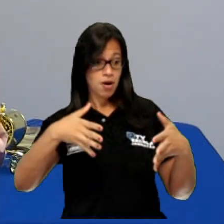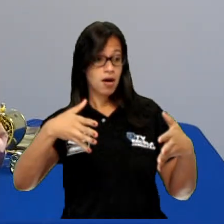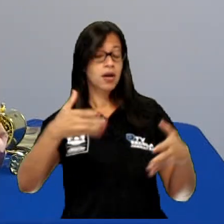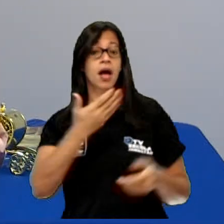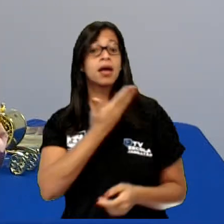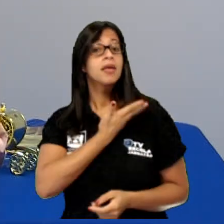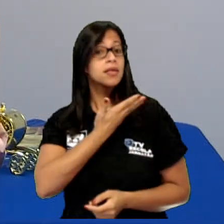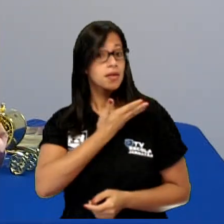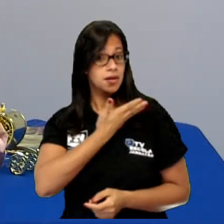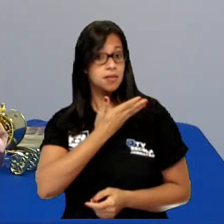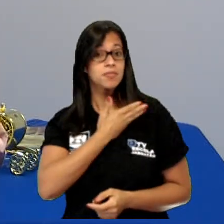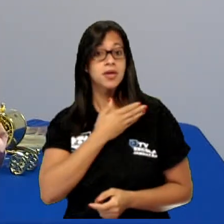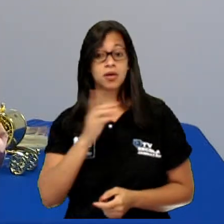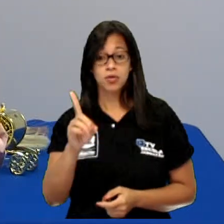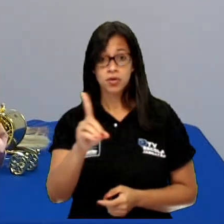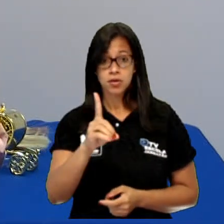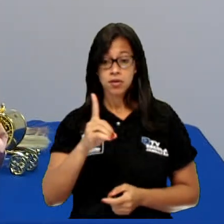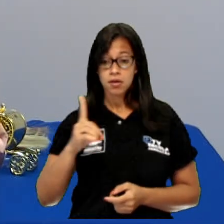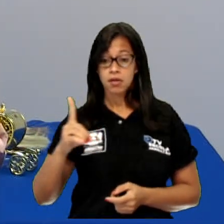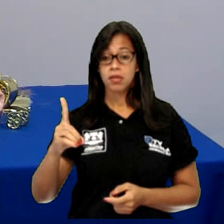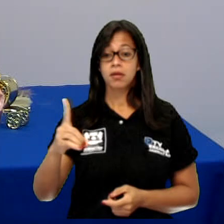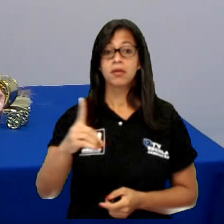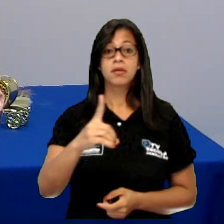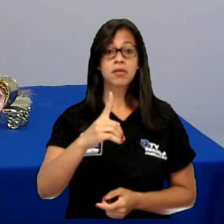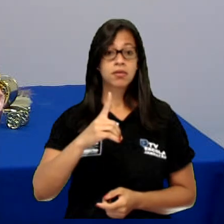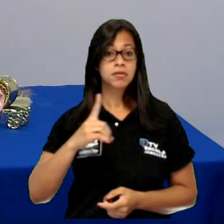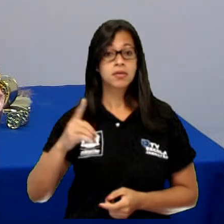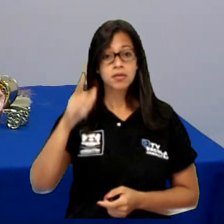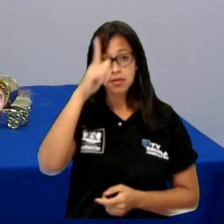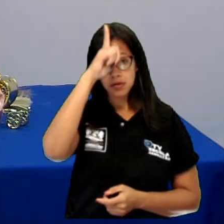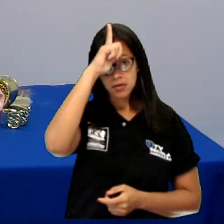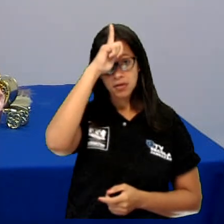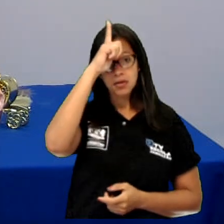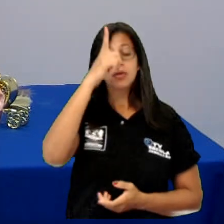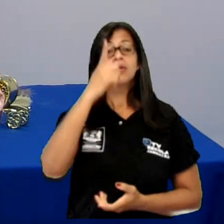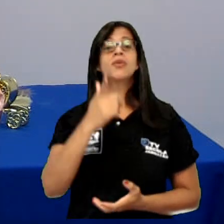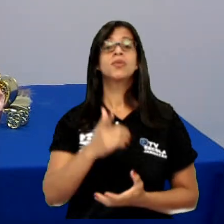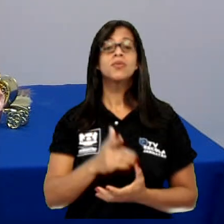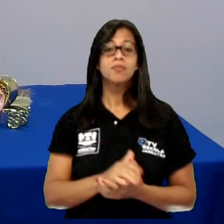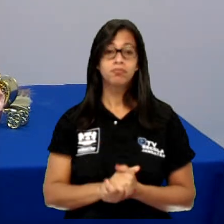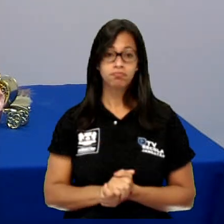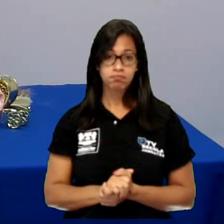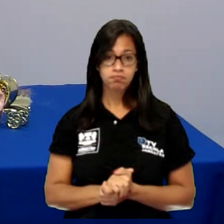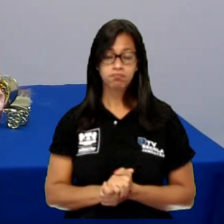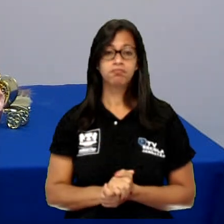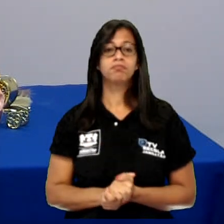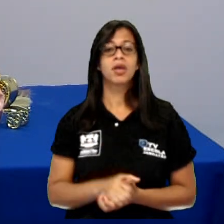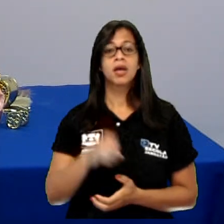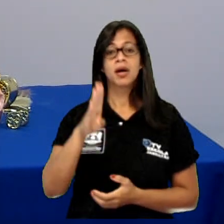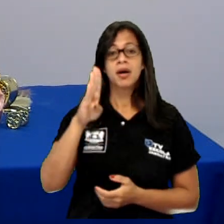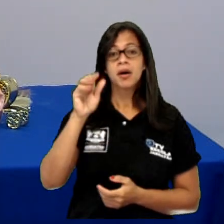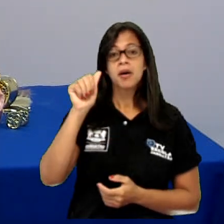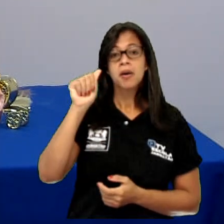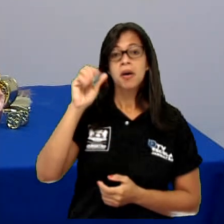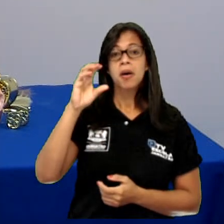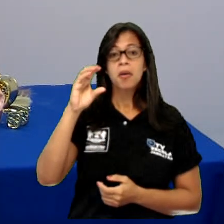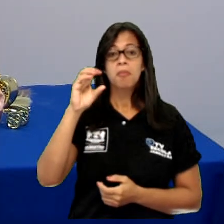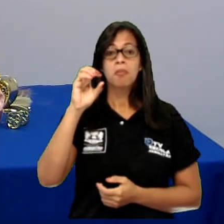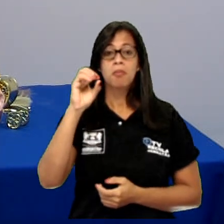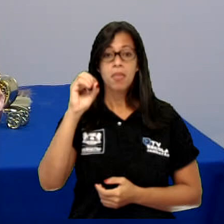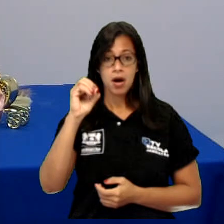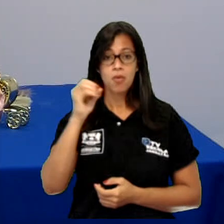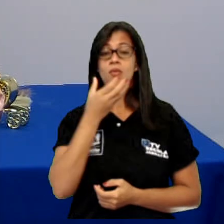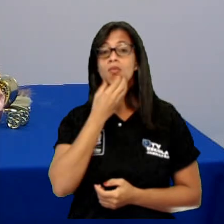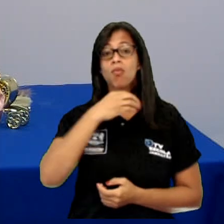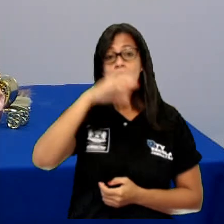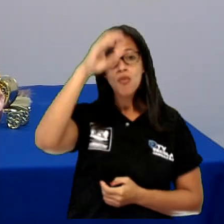né? Os deuses gregos. E Baco, que era o deus da alegria, conhecia aquela criaturinha. E ele